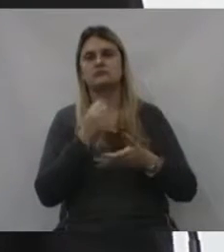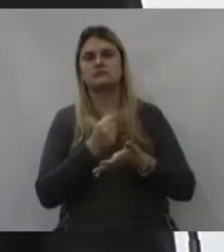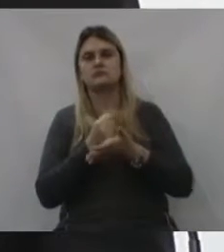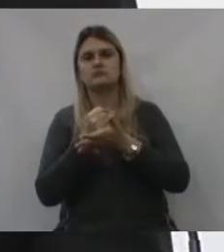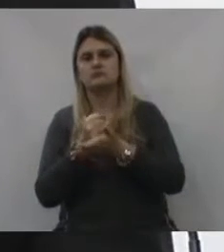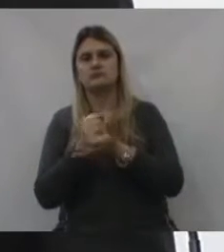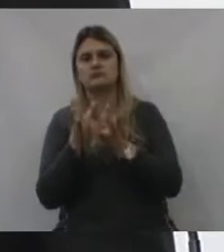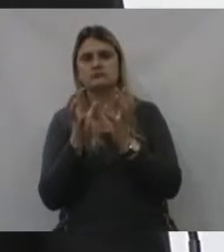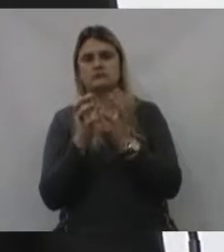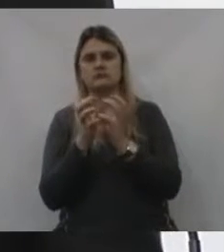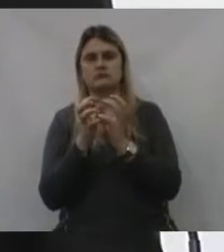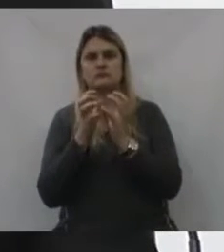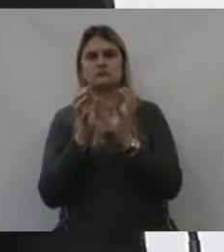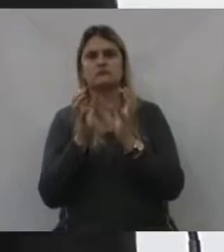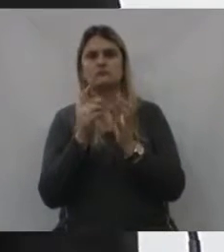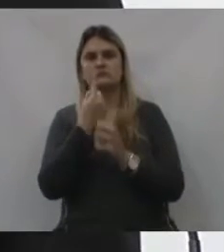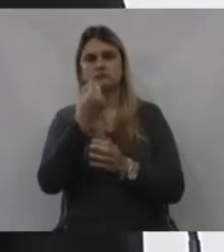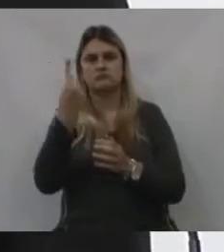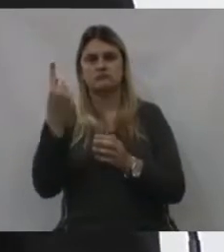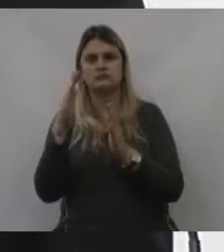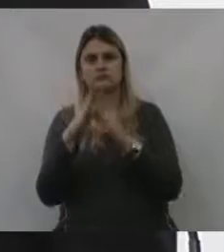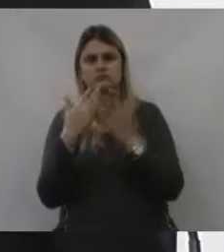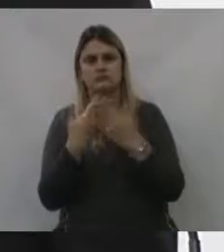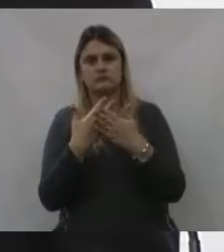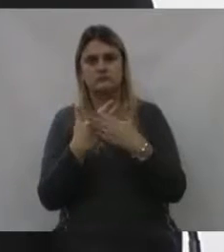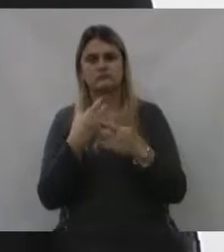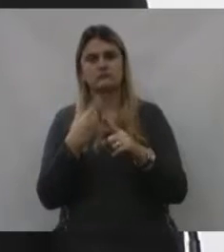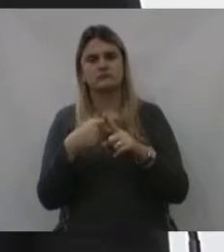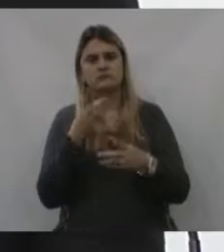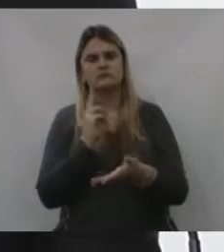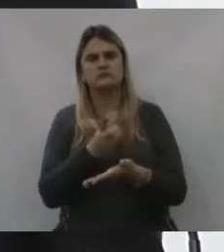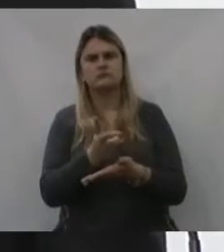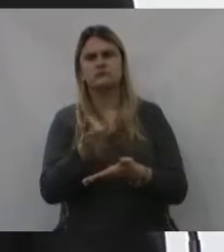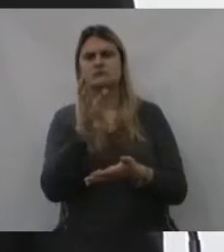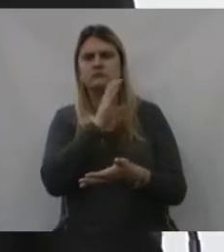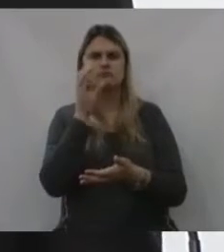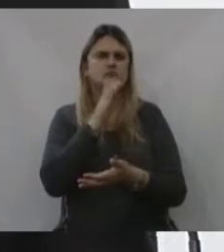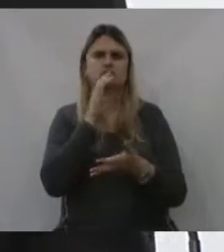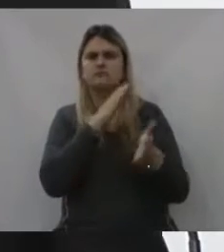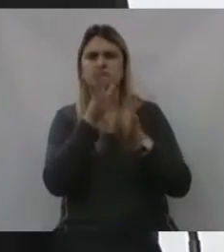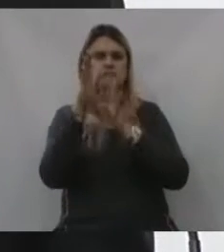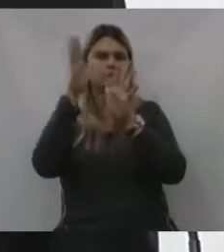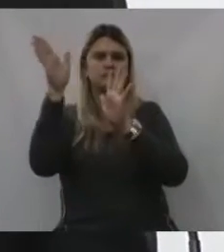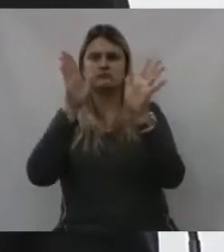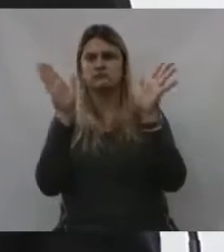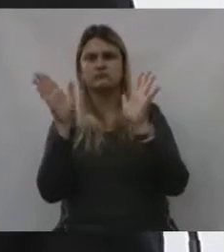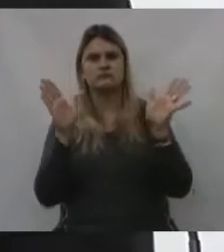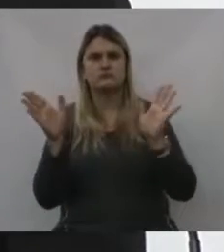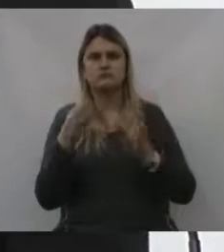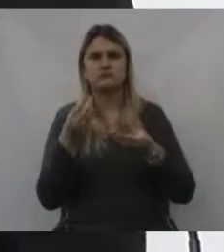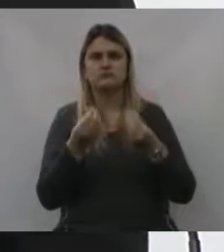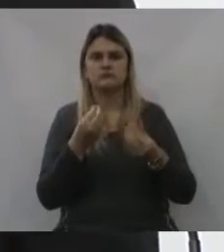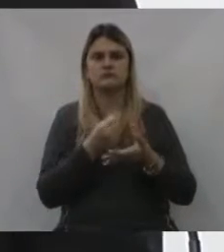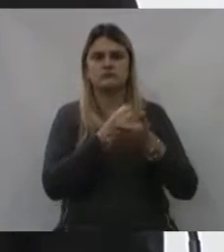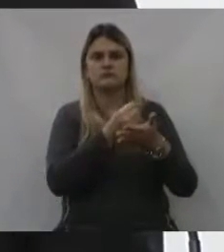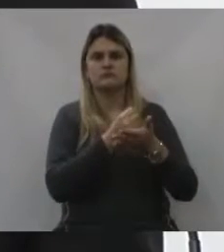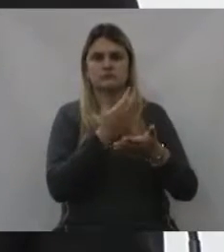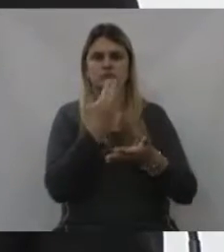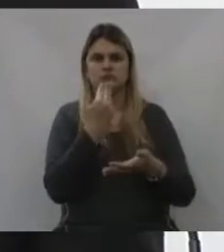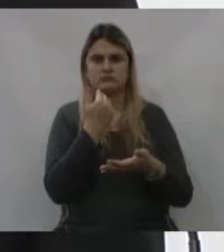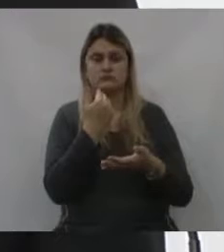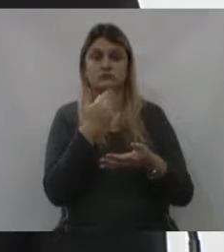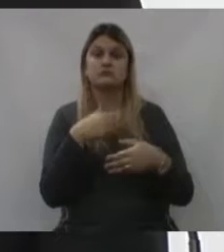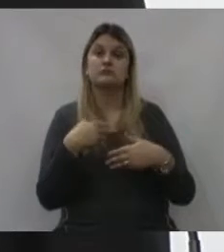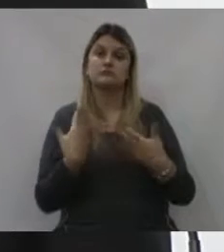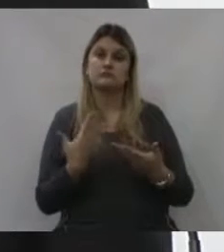vale a pena eles levar uma cabeça de repolho ou de alface em cada escola, porque vira uma correria das 40 escolas que acaba inviabilizando eles a fornecer a